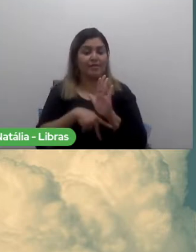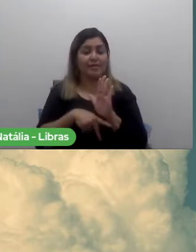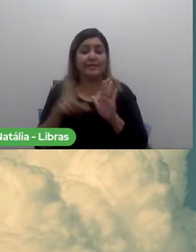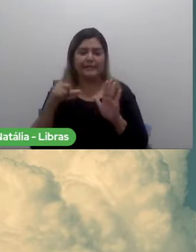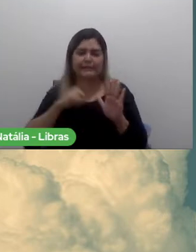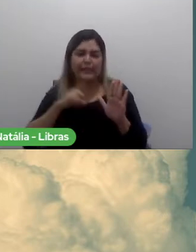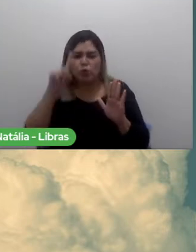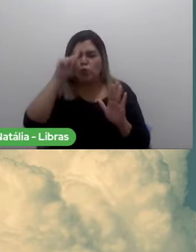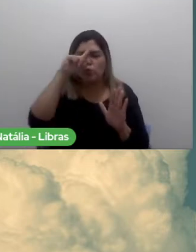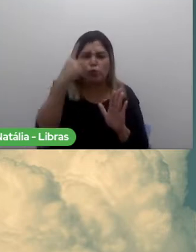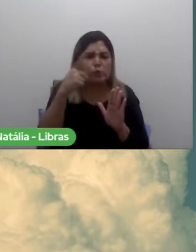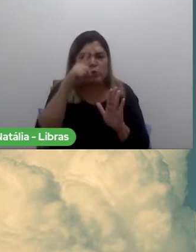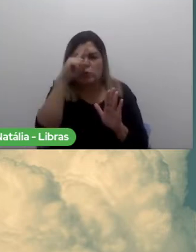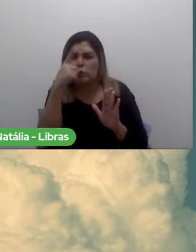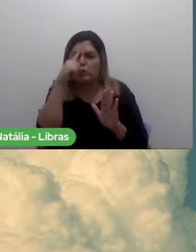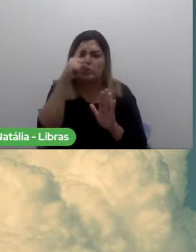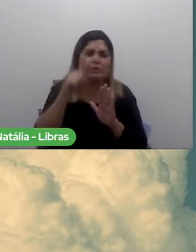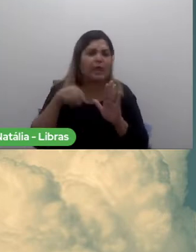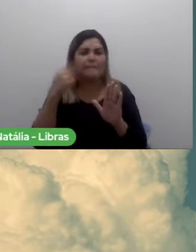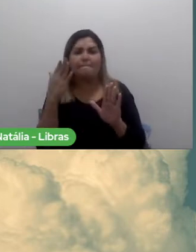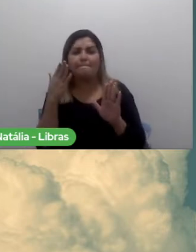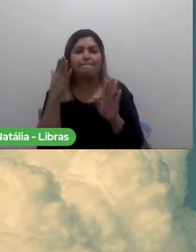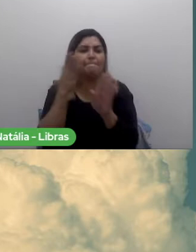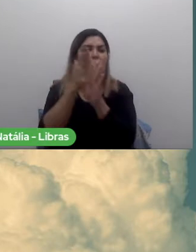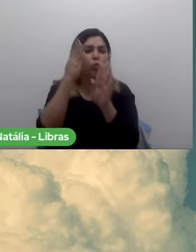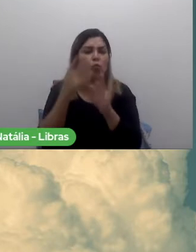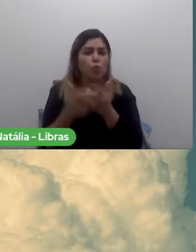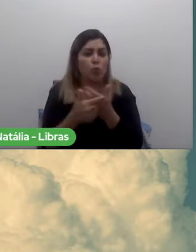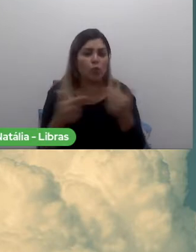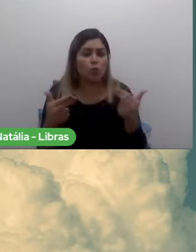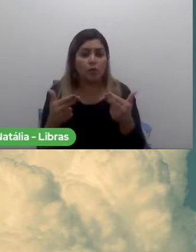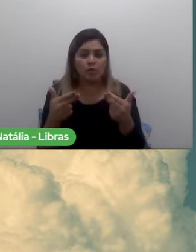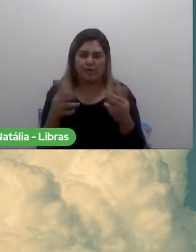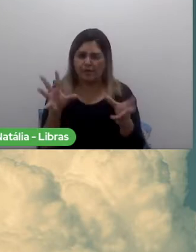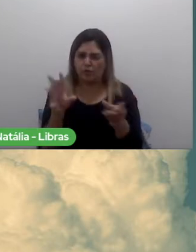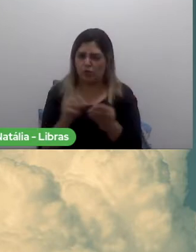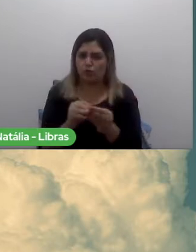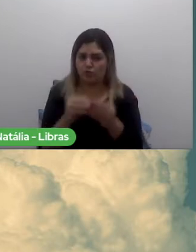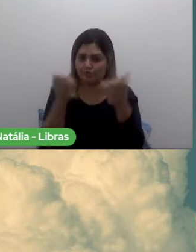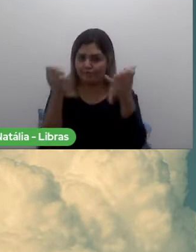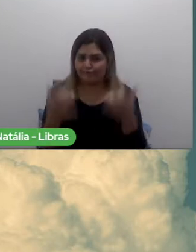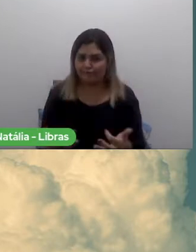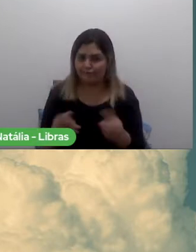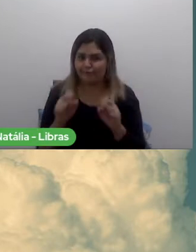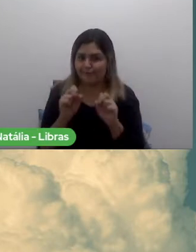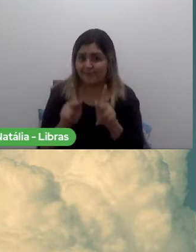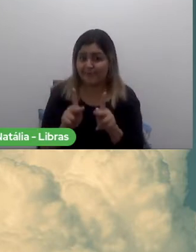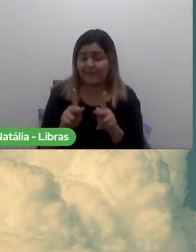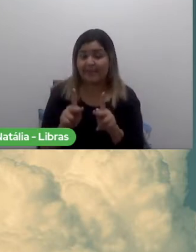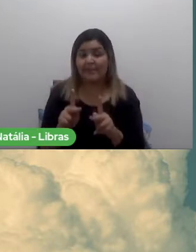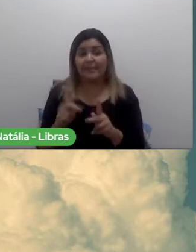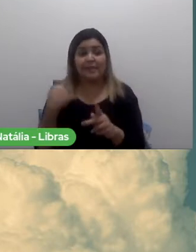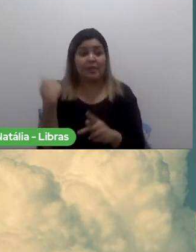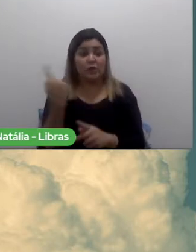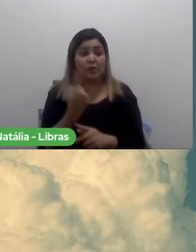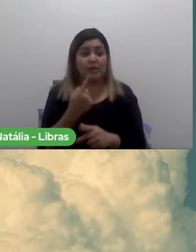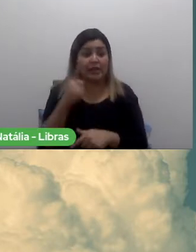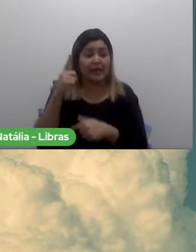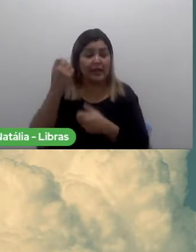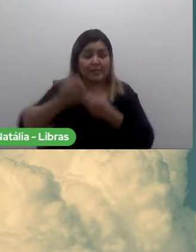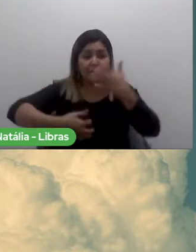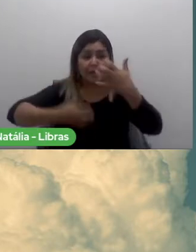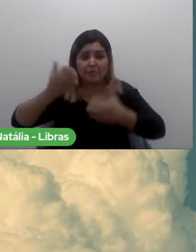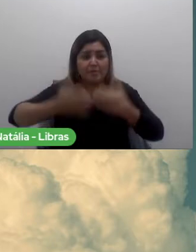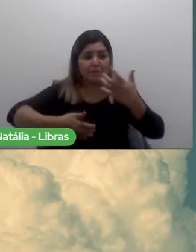descobrem coisas, e a coisa, como estava no resumo, né, meio que faz isso na cabeça da gente. Então é